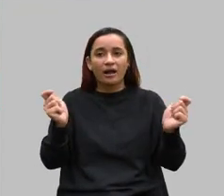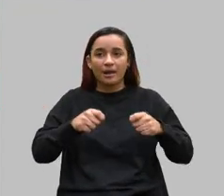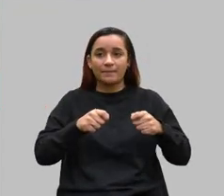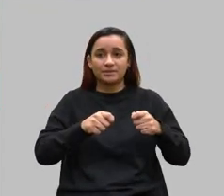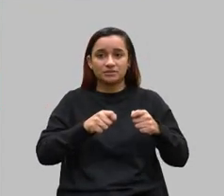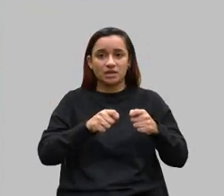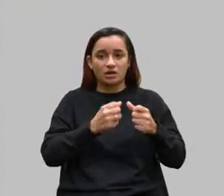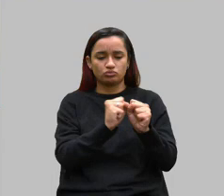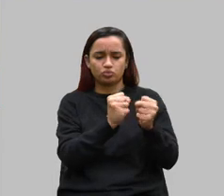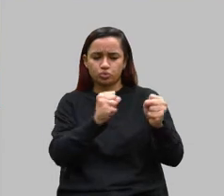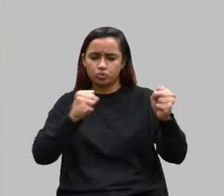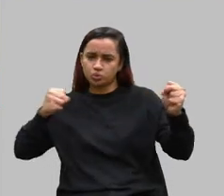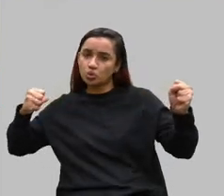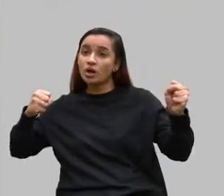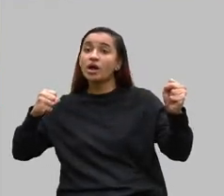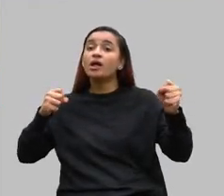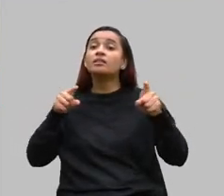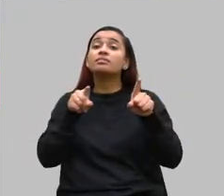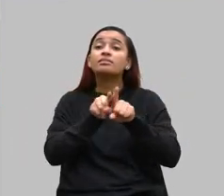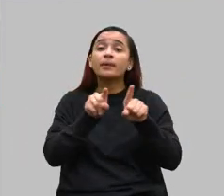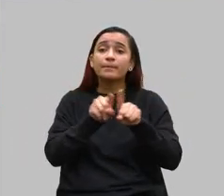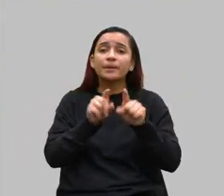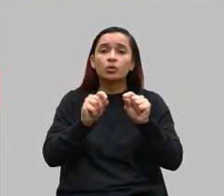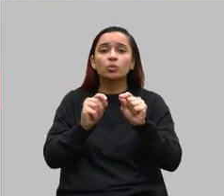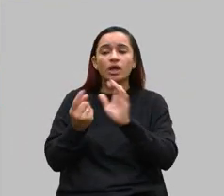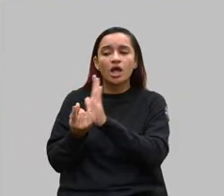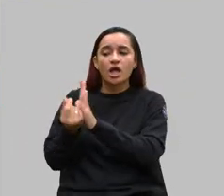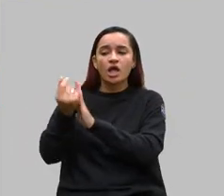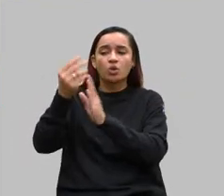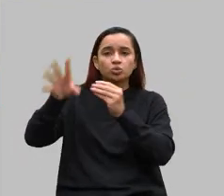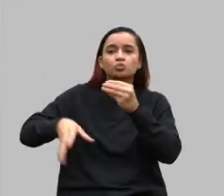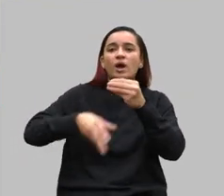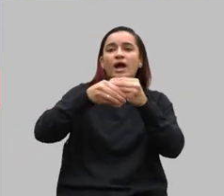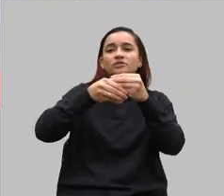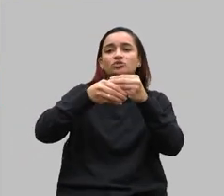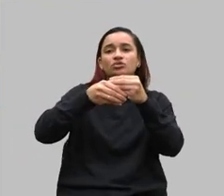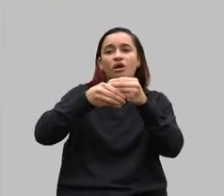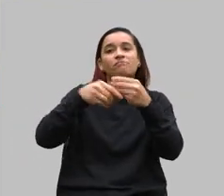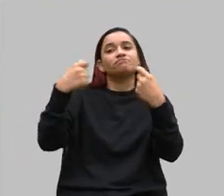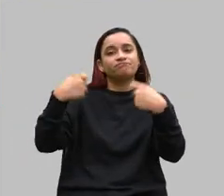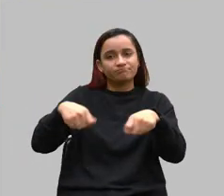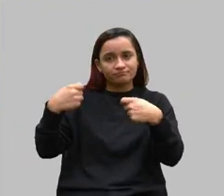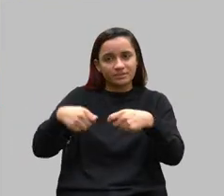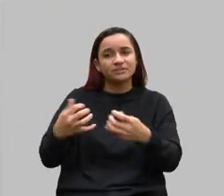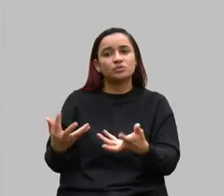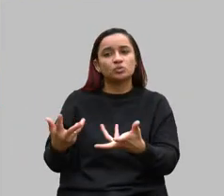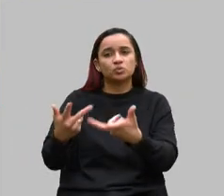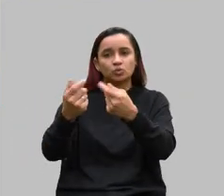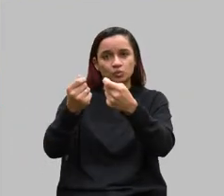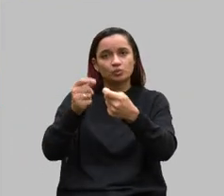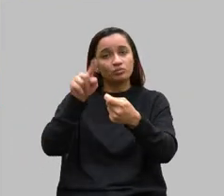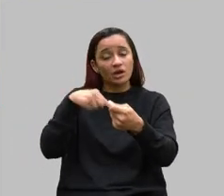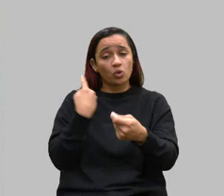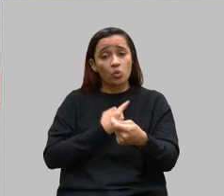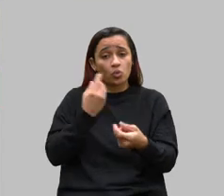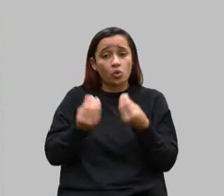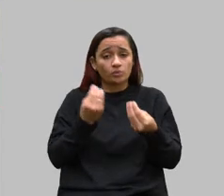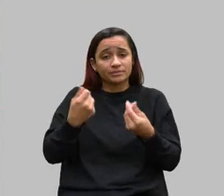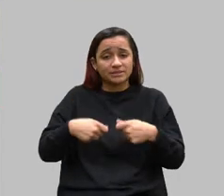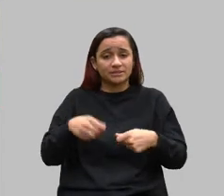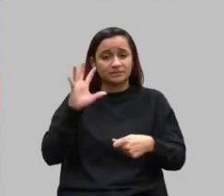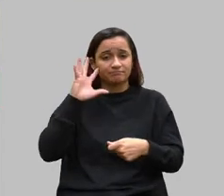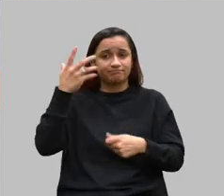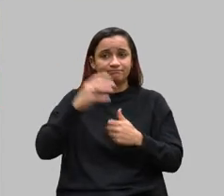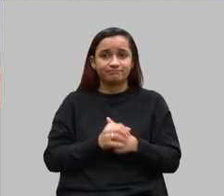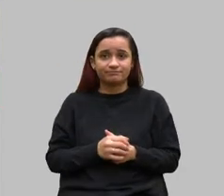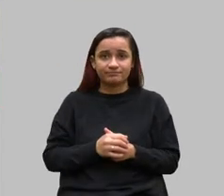malha mas com recursos adicionais Isso se chama eficiência é assim que nós devemos tratar os nossos ativos